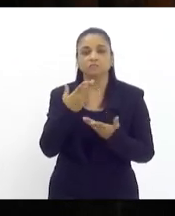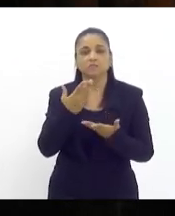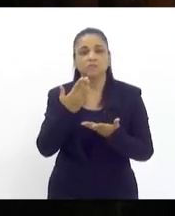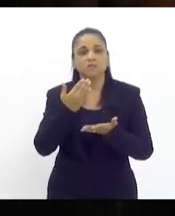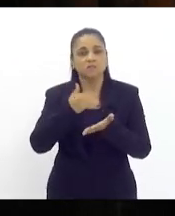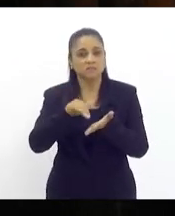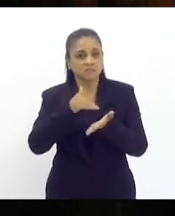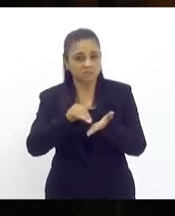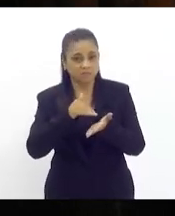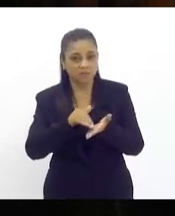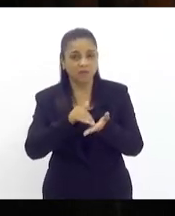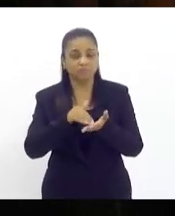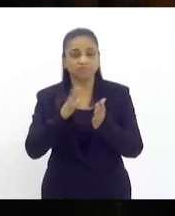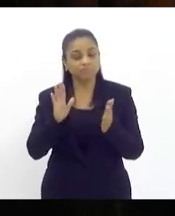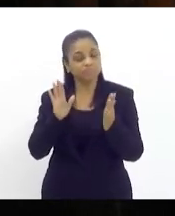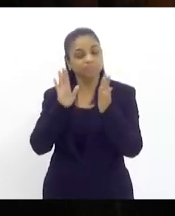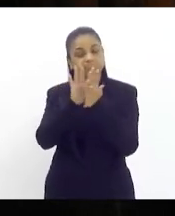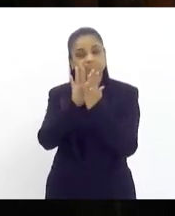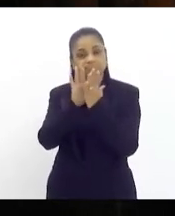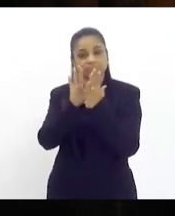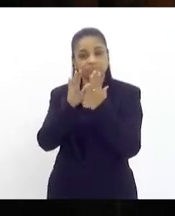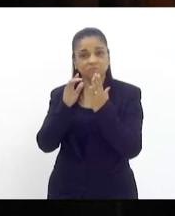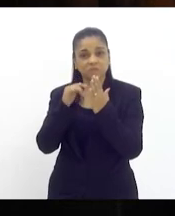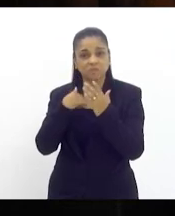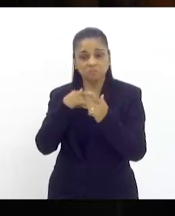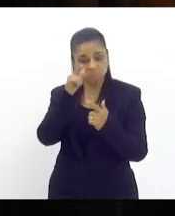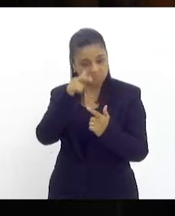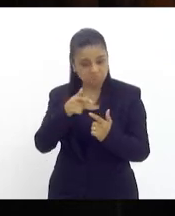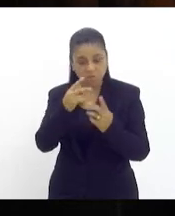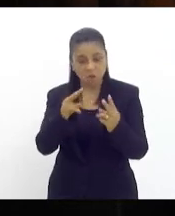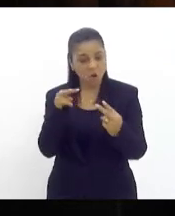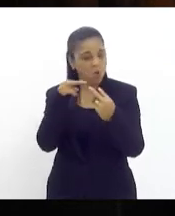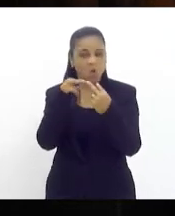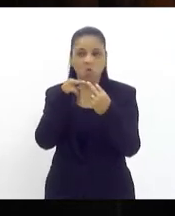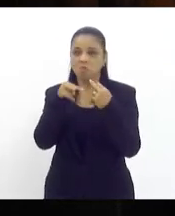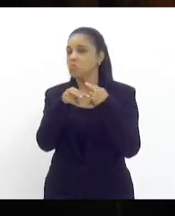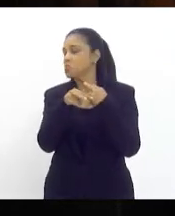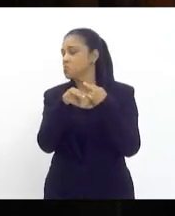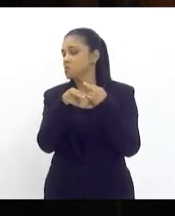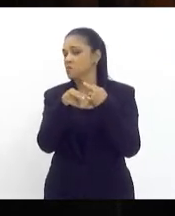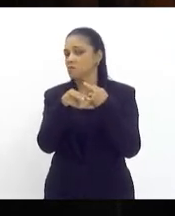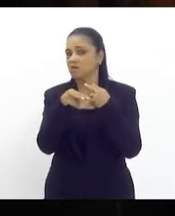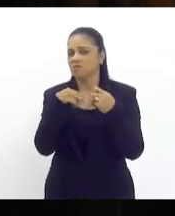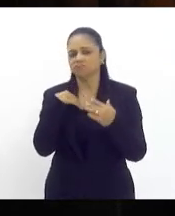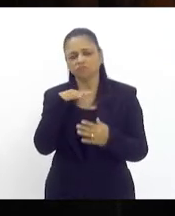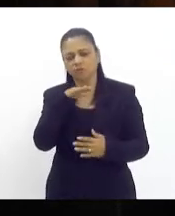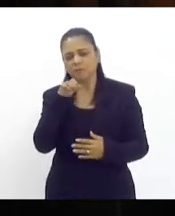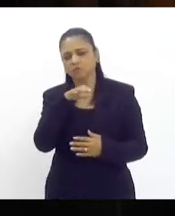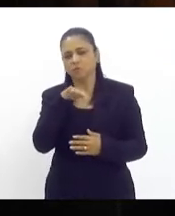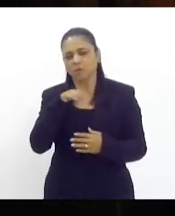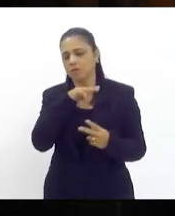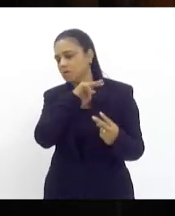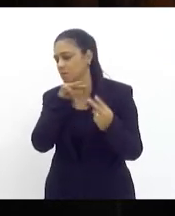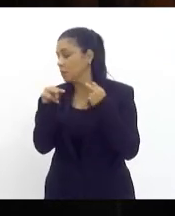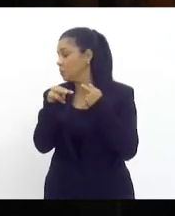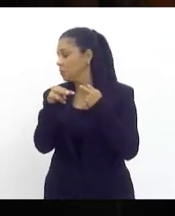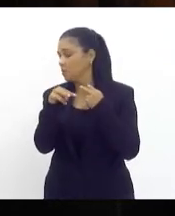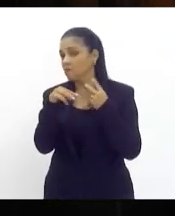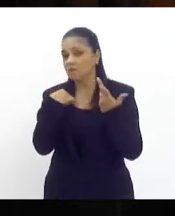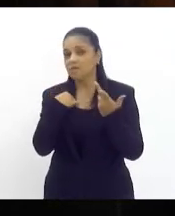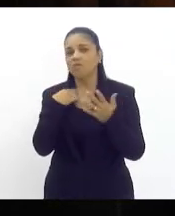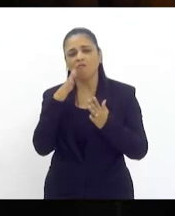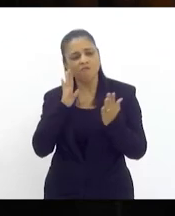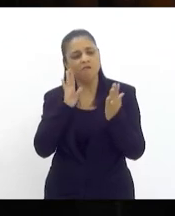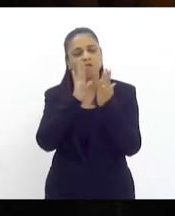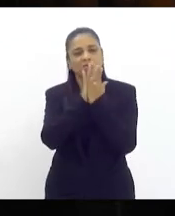frente a frente para ele ele não teve a hombridade de me olhar embora eu tenha chamado quantas vezes mas eu disse